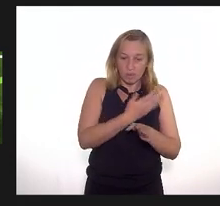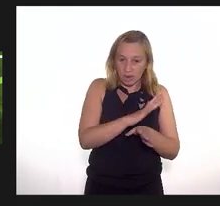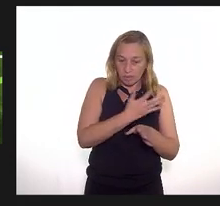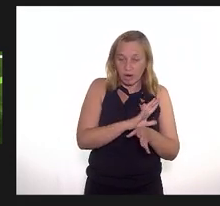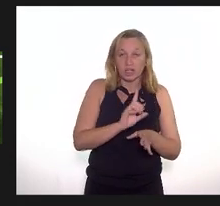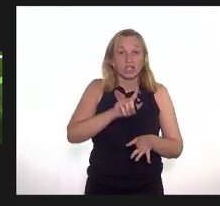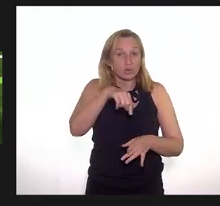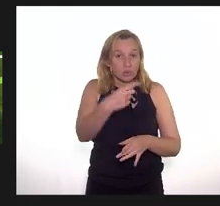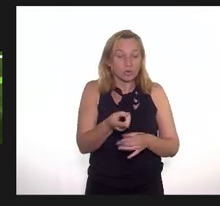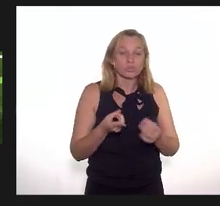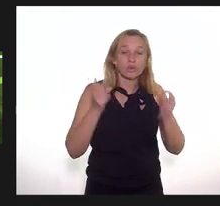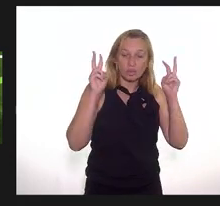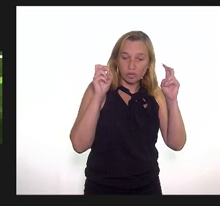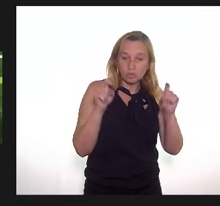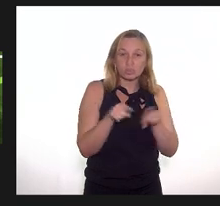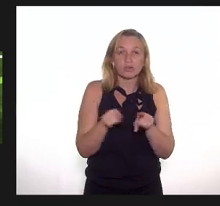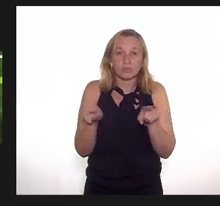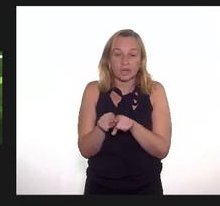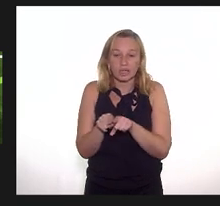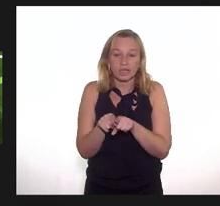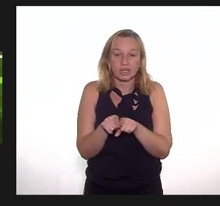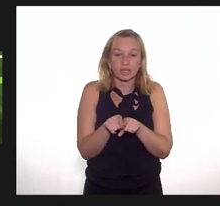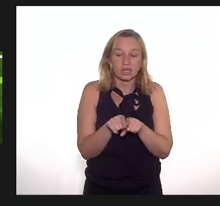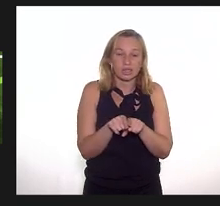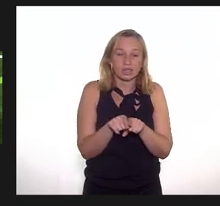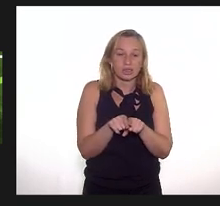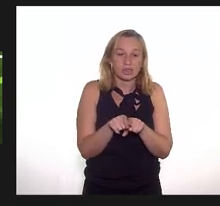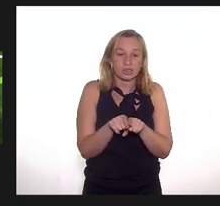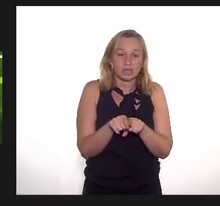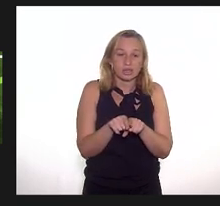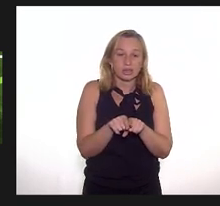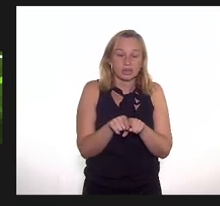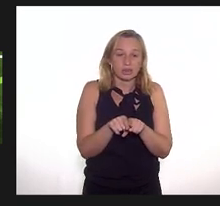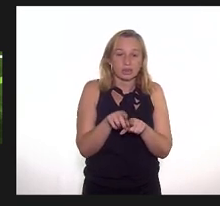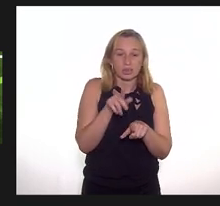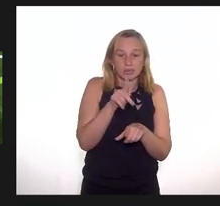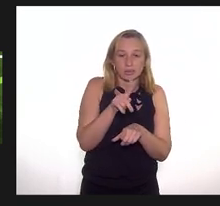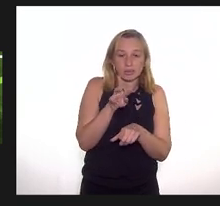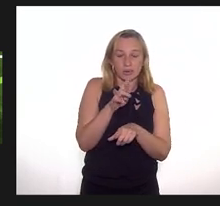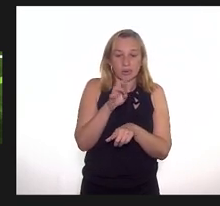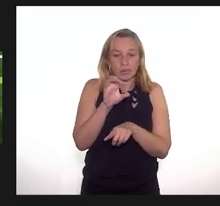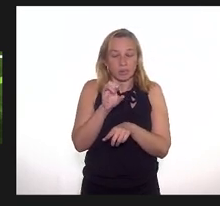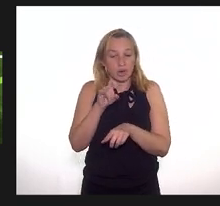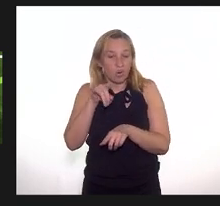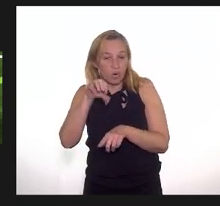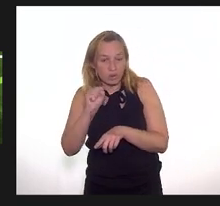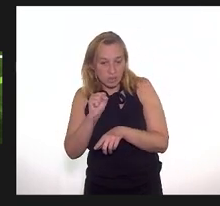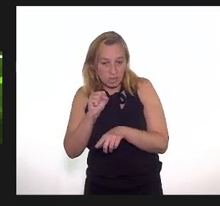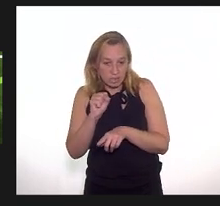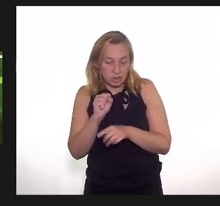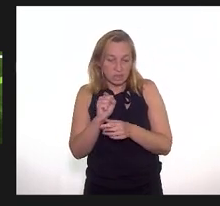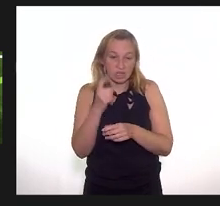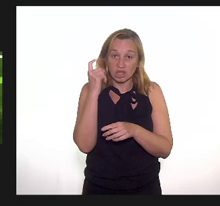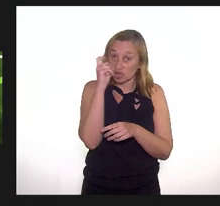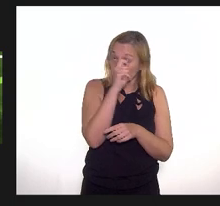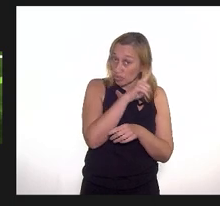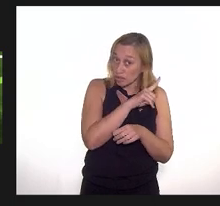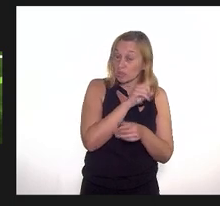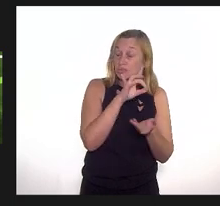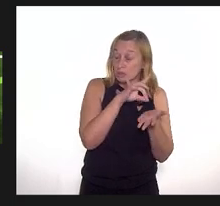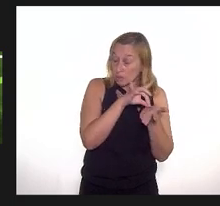outra questão é a questão da detecção precoce, né, muito bem colocada, que é difícil